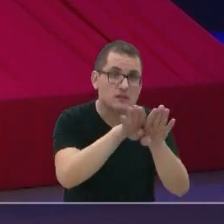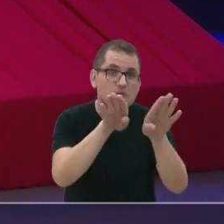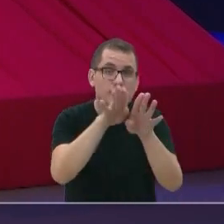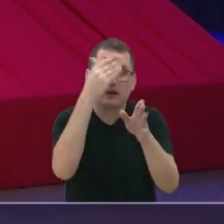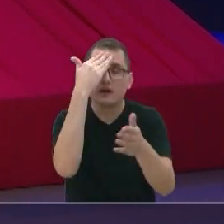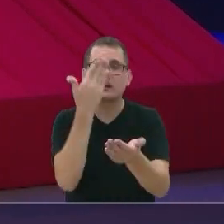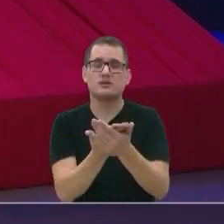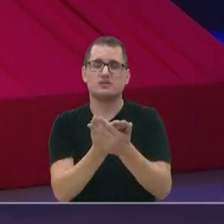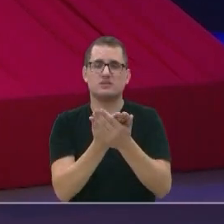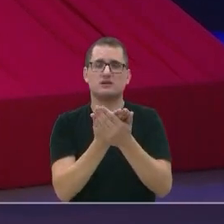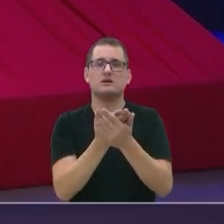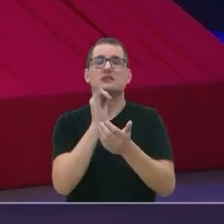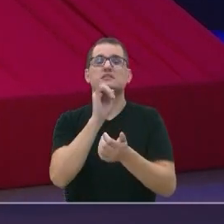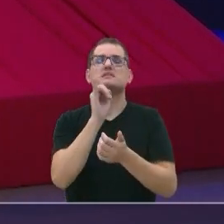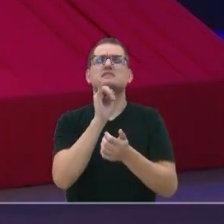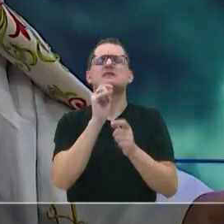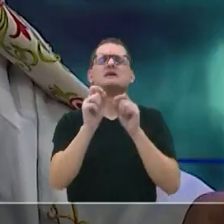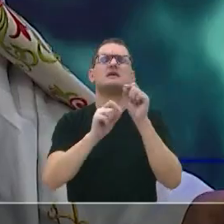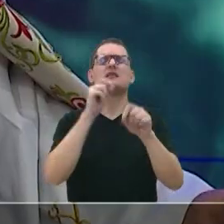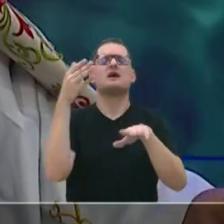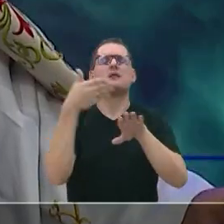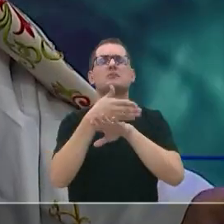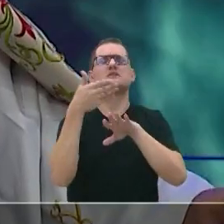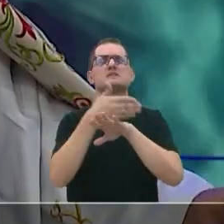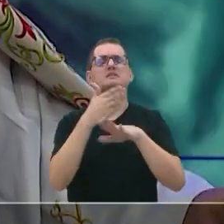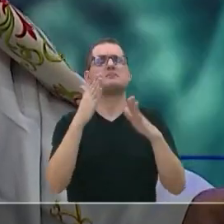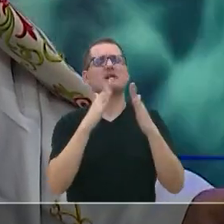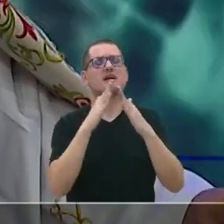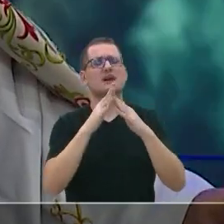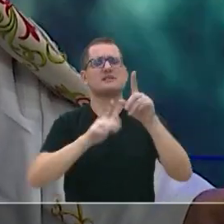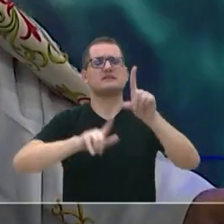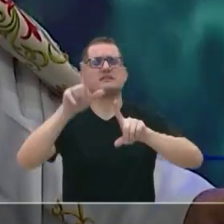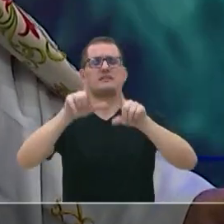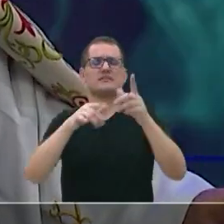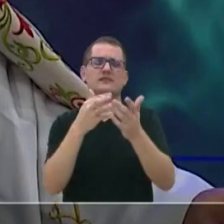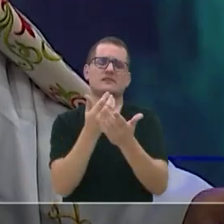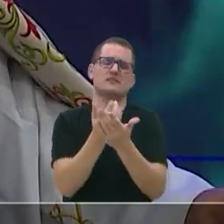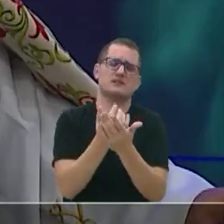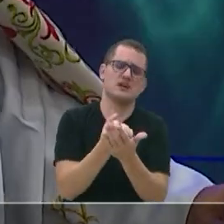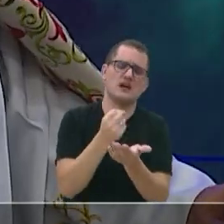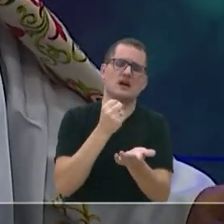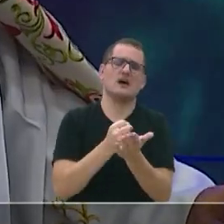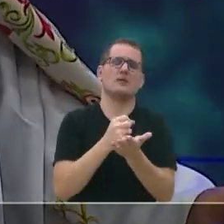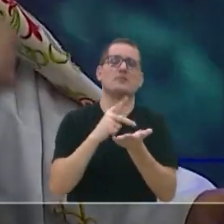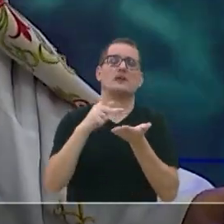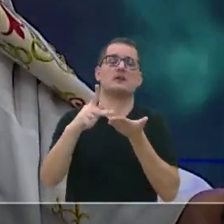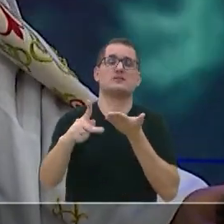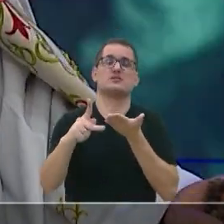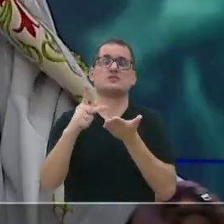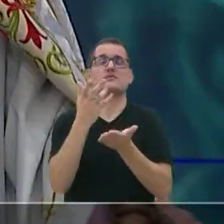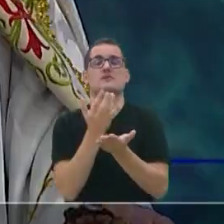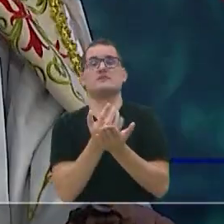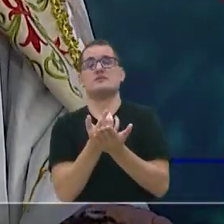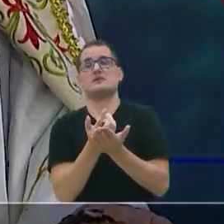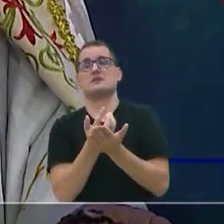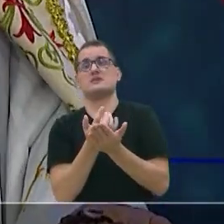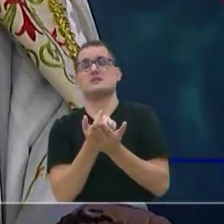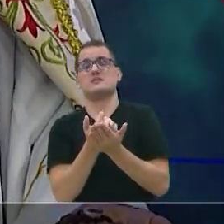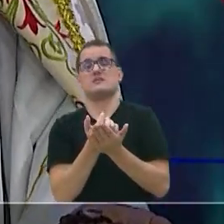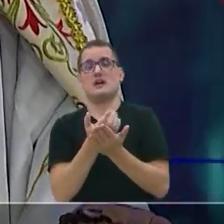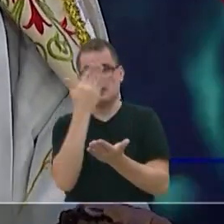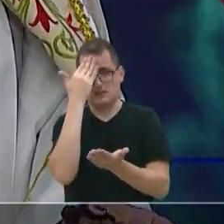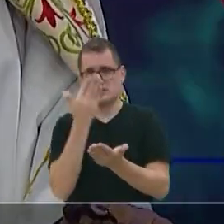se aqueles que estão em casa nos acompanhando pela TV Evangelizar, aplicativos da TV Evangelizar